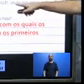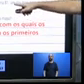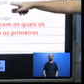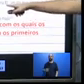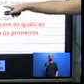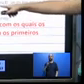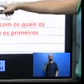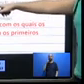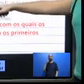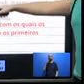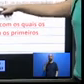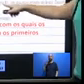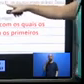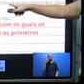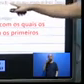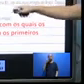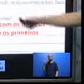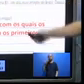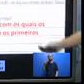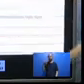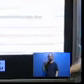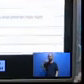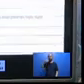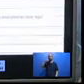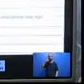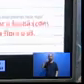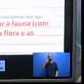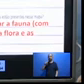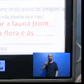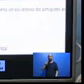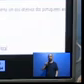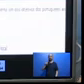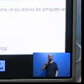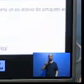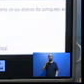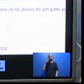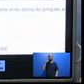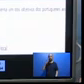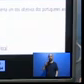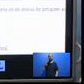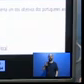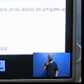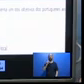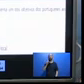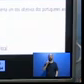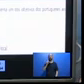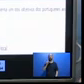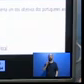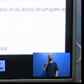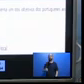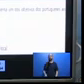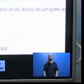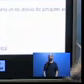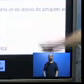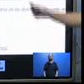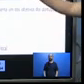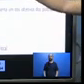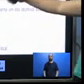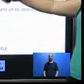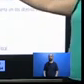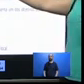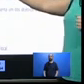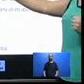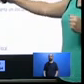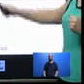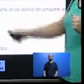retome a observação do mapa. Então, aqui, eu estou falando de quem? Do mapa.